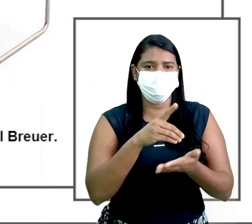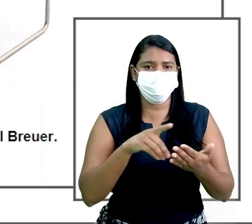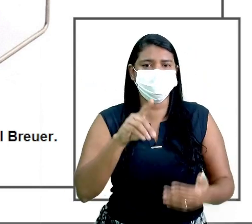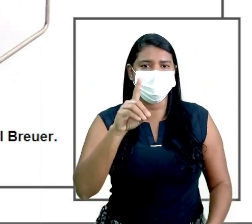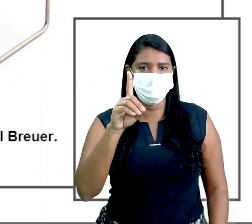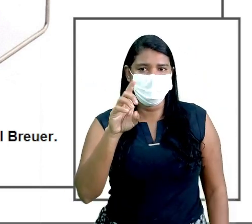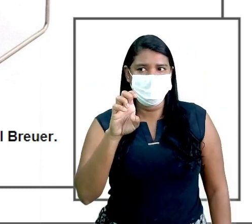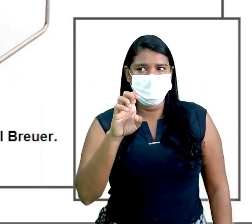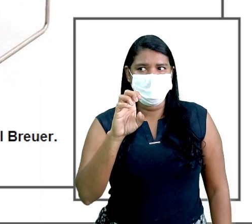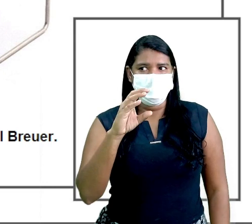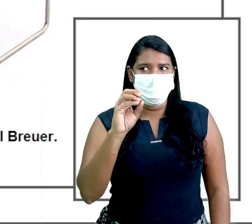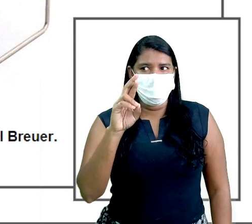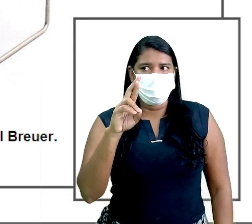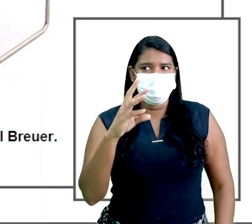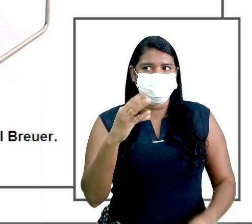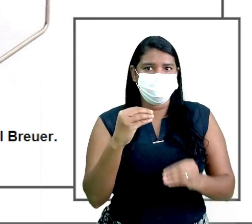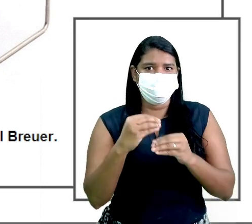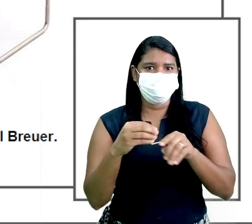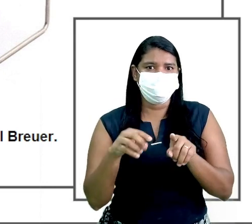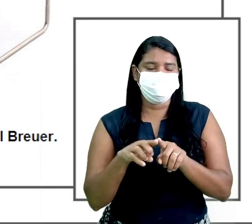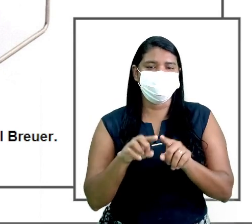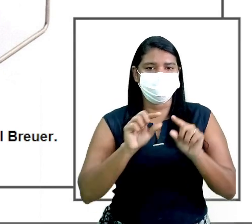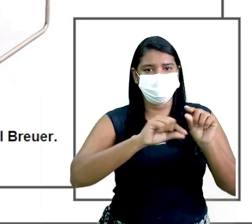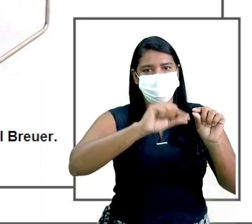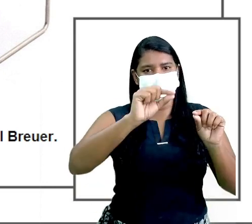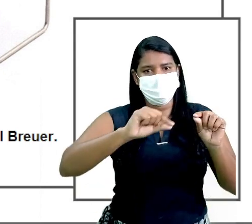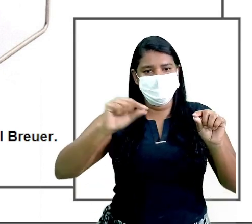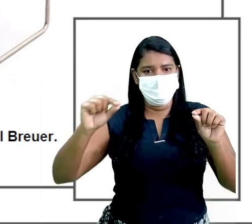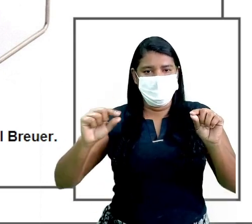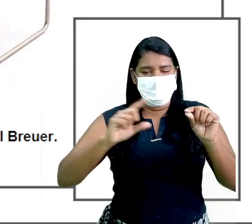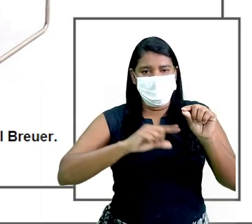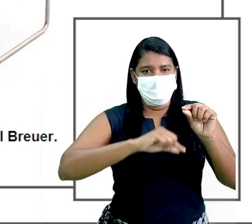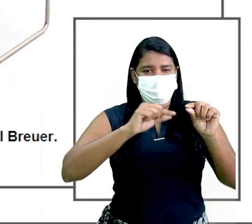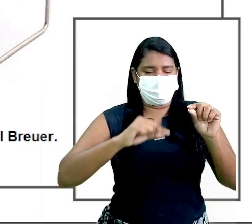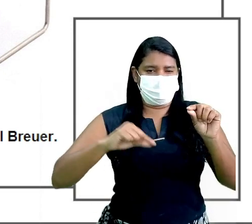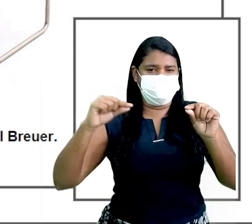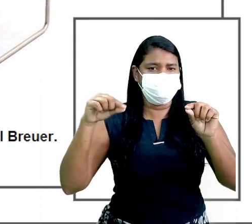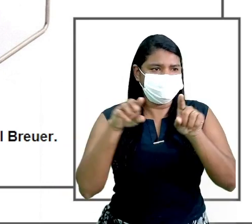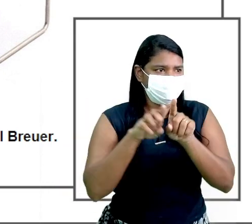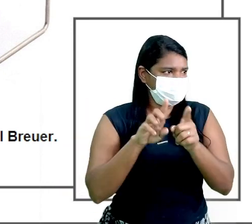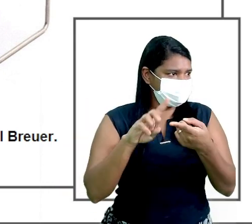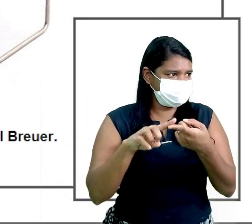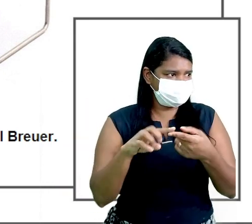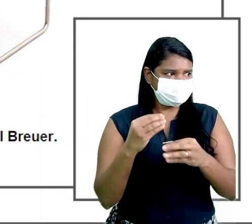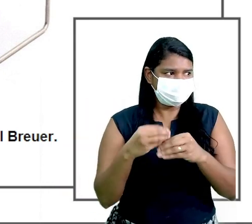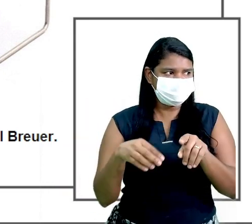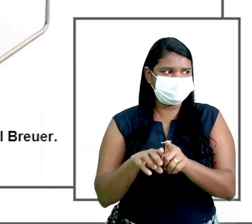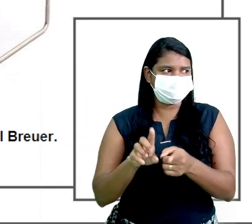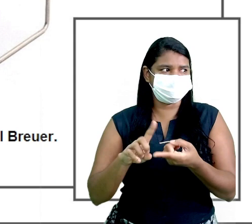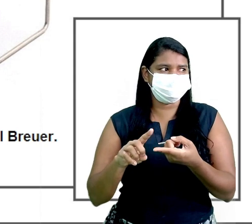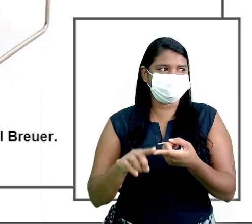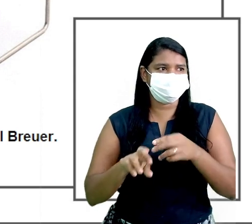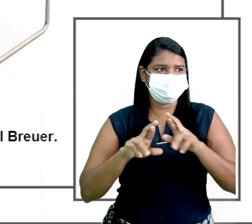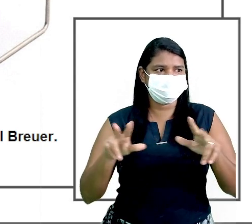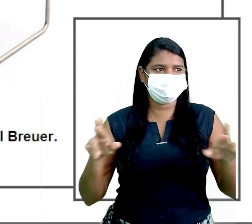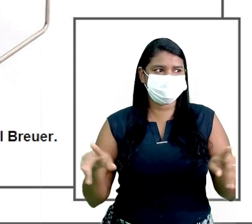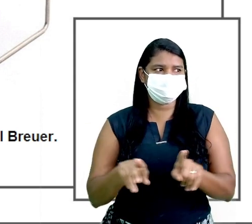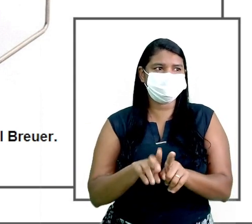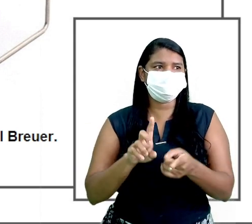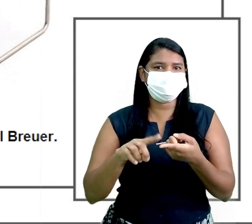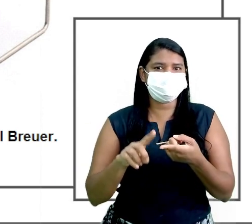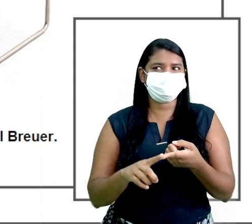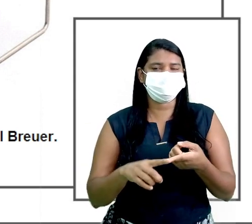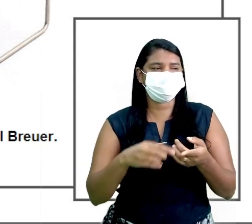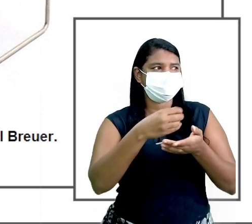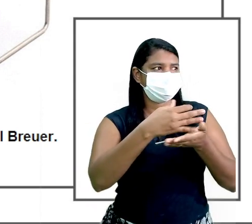tem muitas essas linhas verticais, né? Essa marcação de cores diferentes, né? De